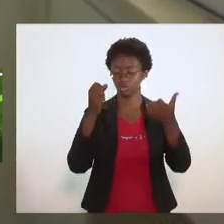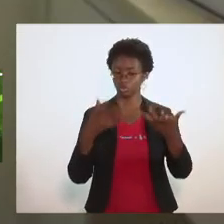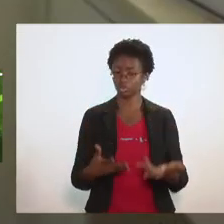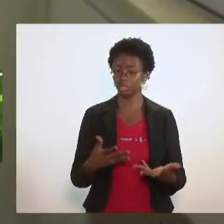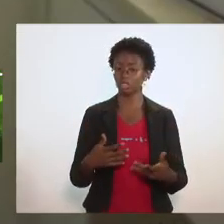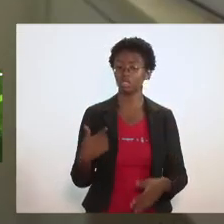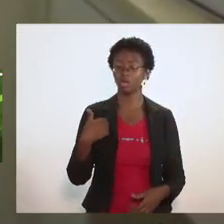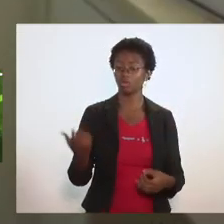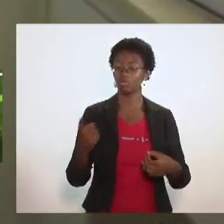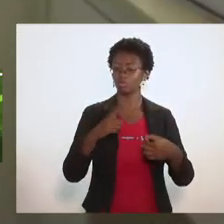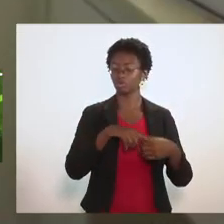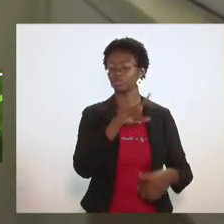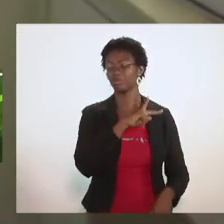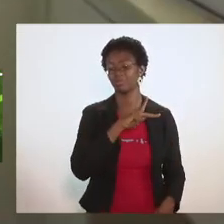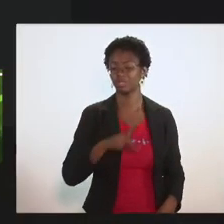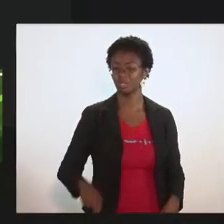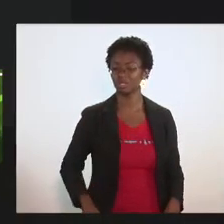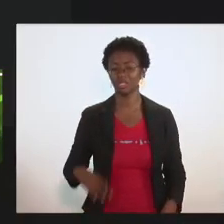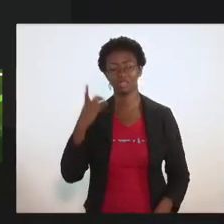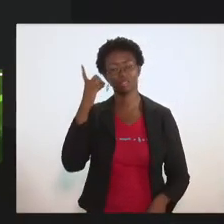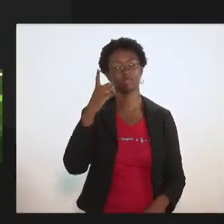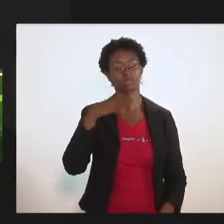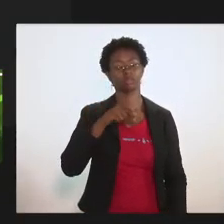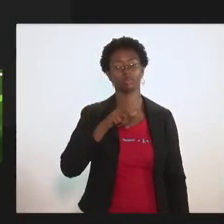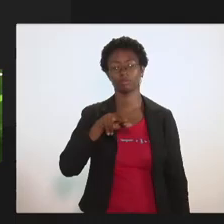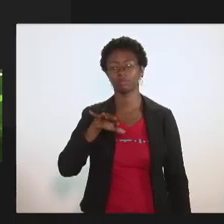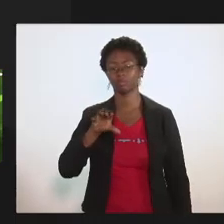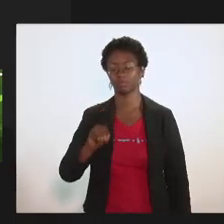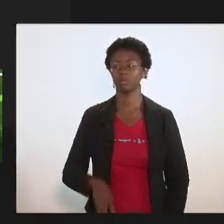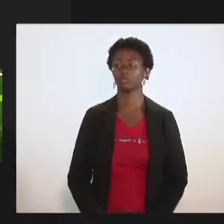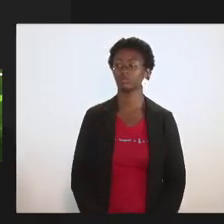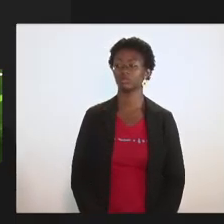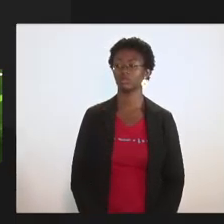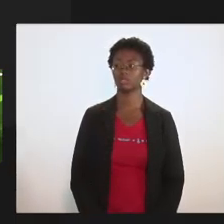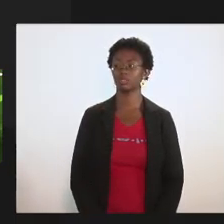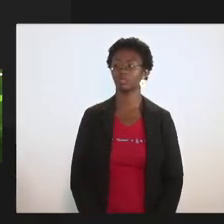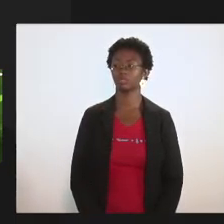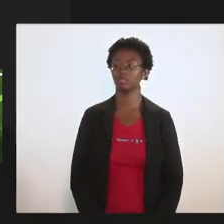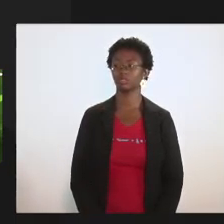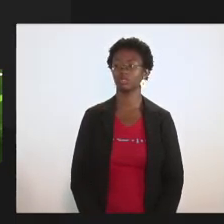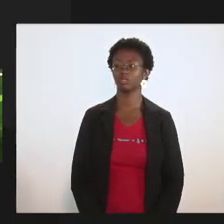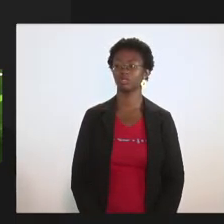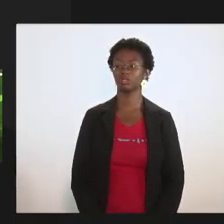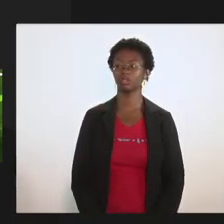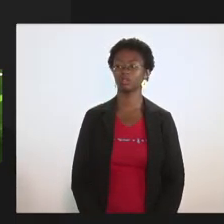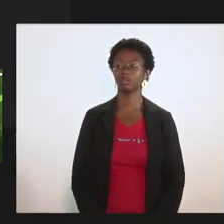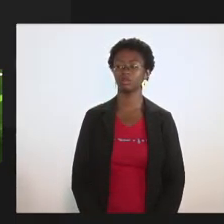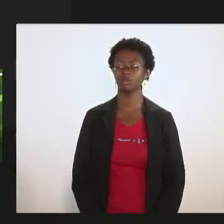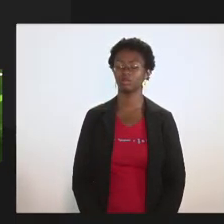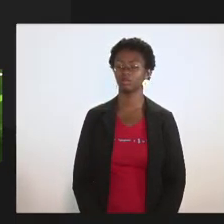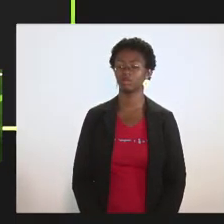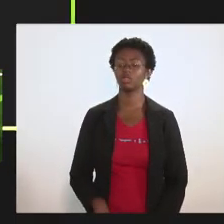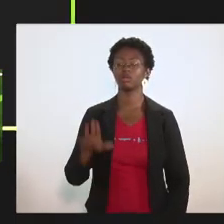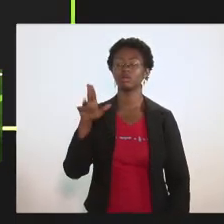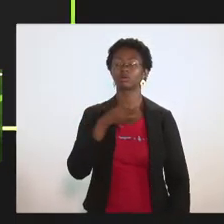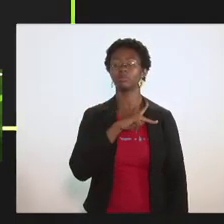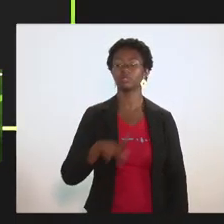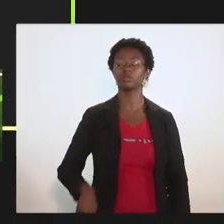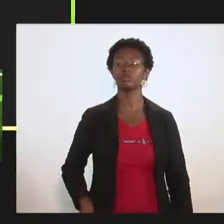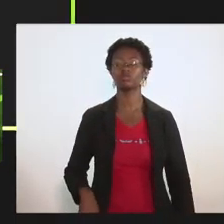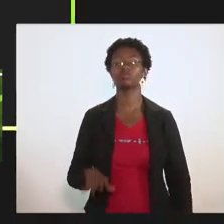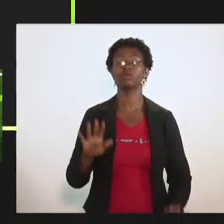meu pobre entendimento, é legislação urbanística, tratamento acústico.